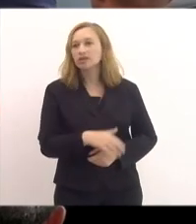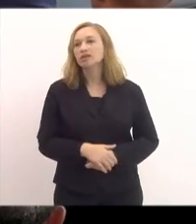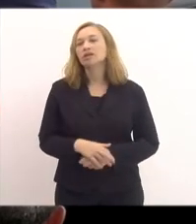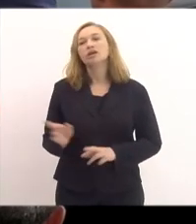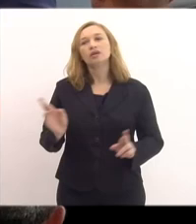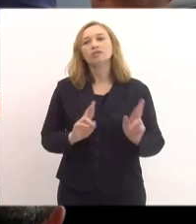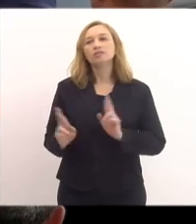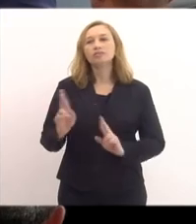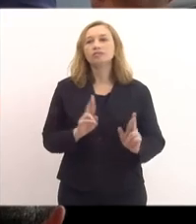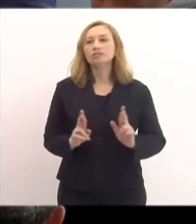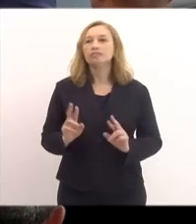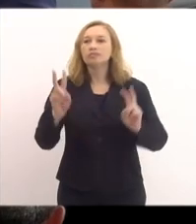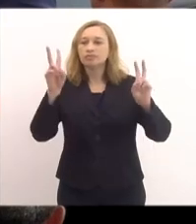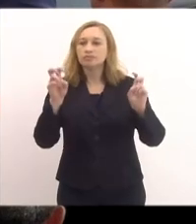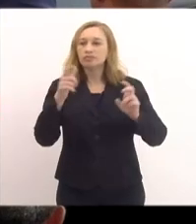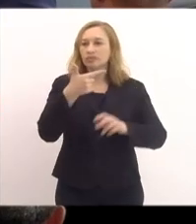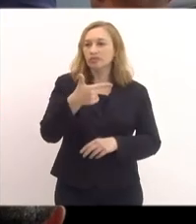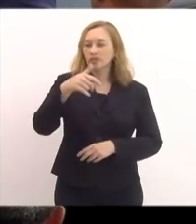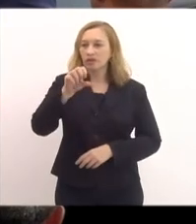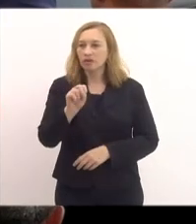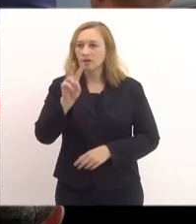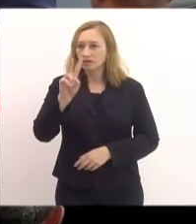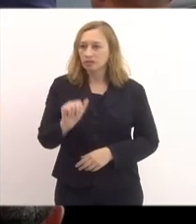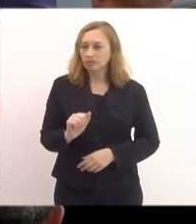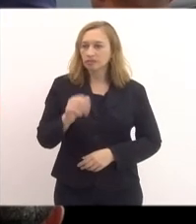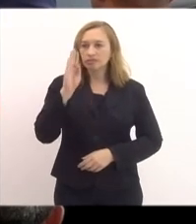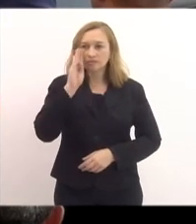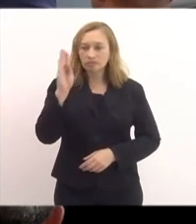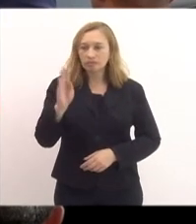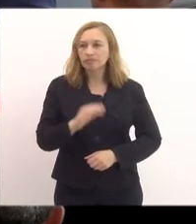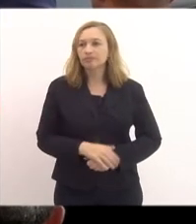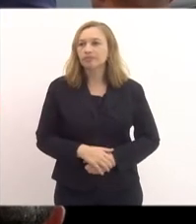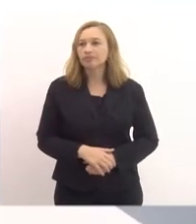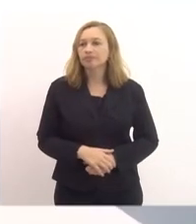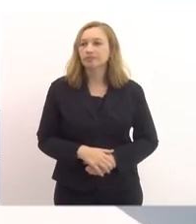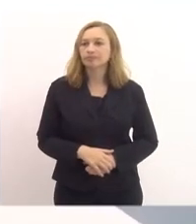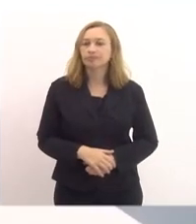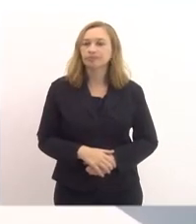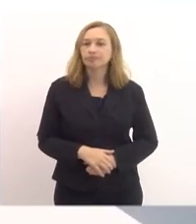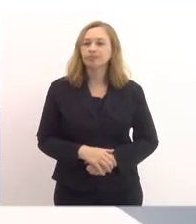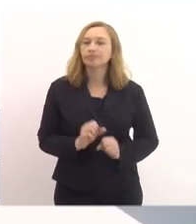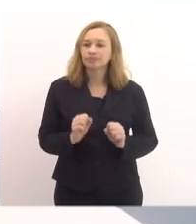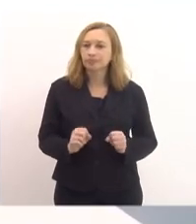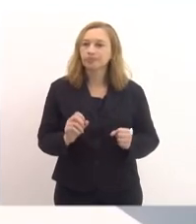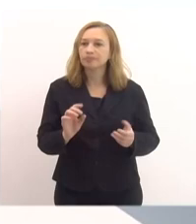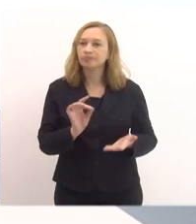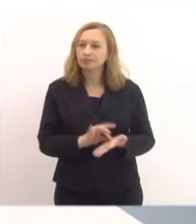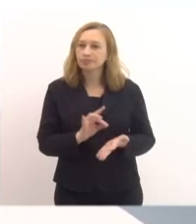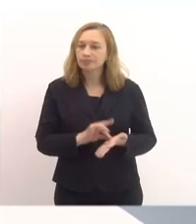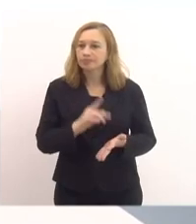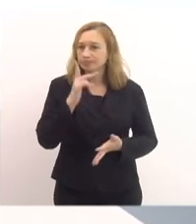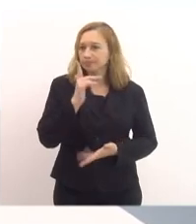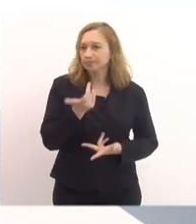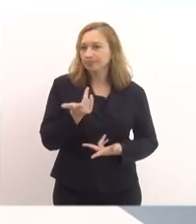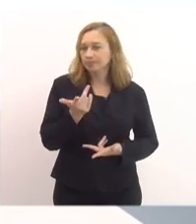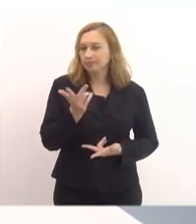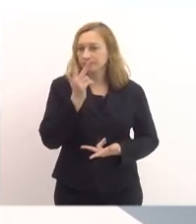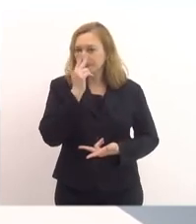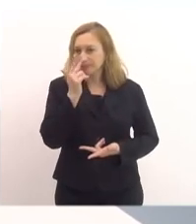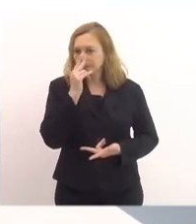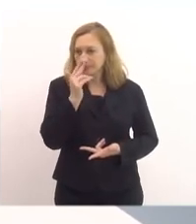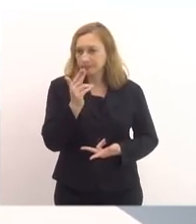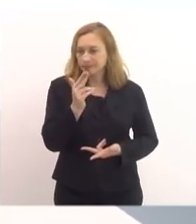a essa questão das 28 vagas, principalmente, né? Porque pode realmente parecer que há